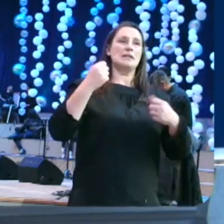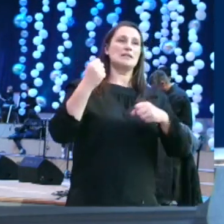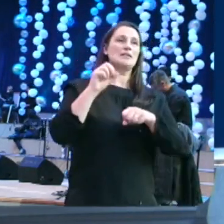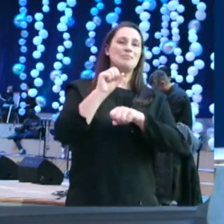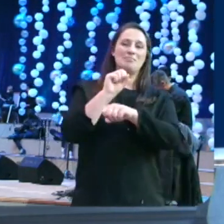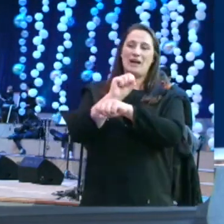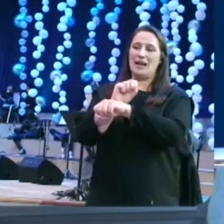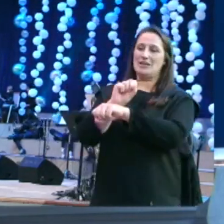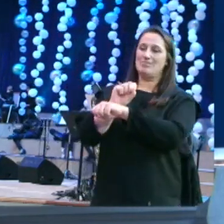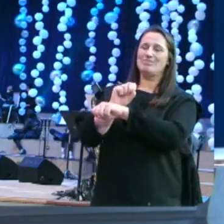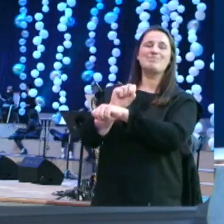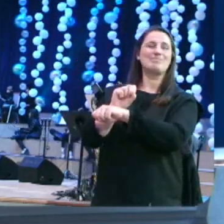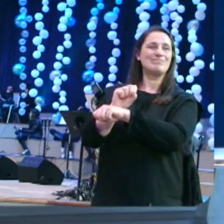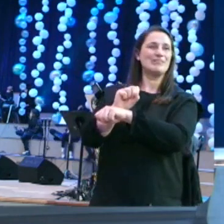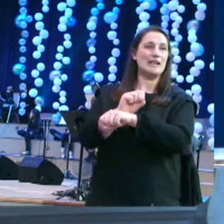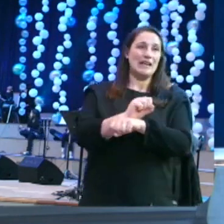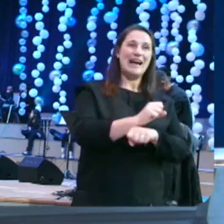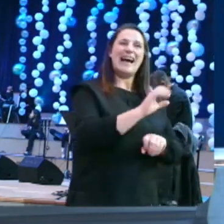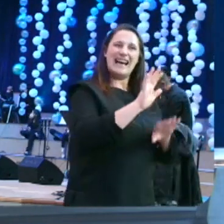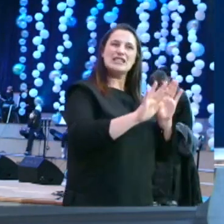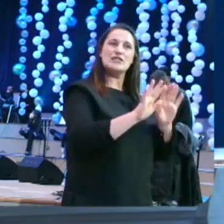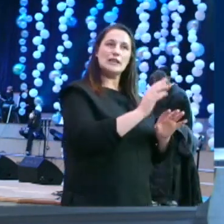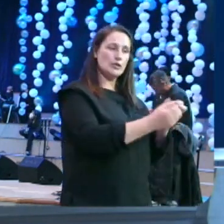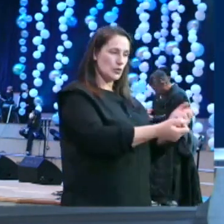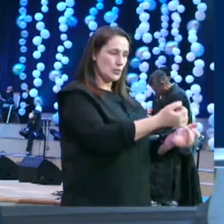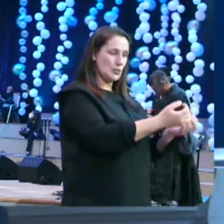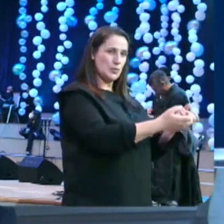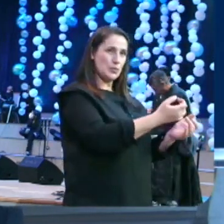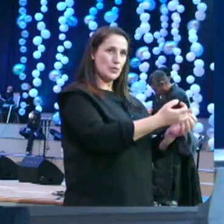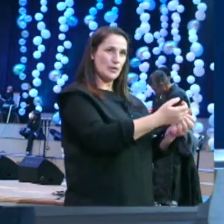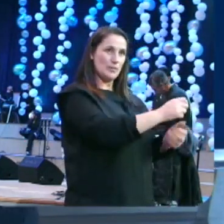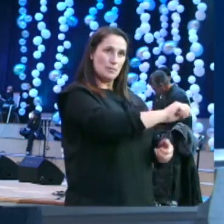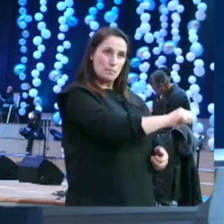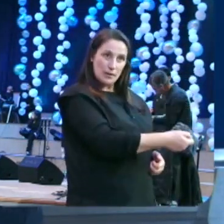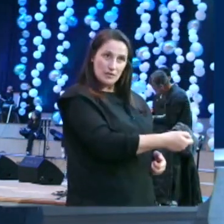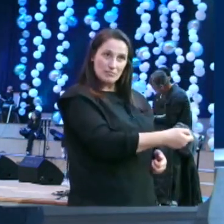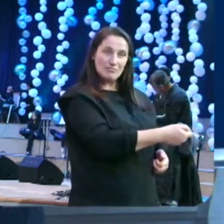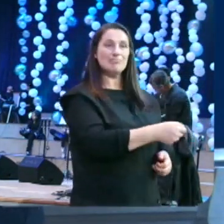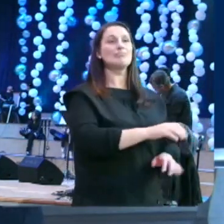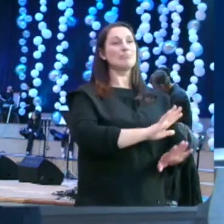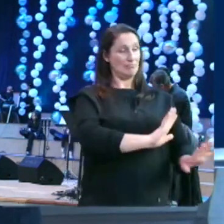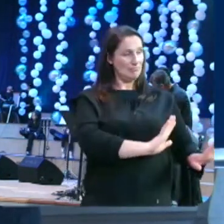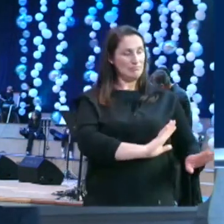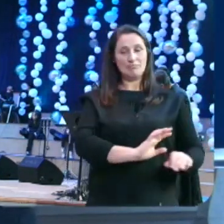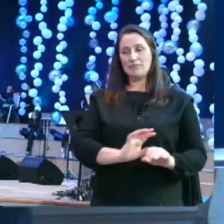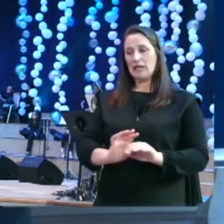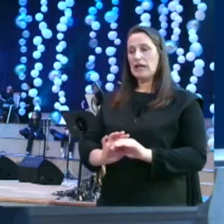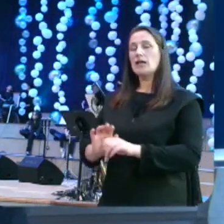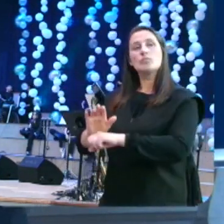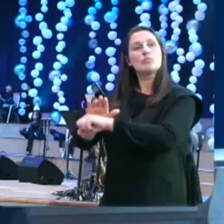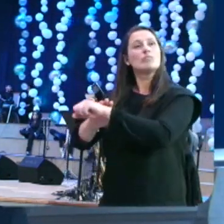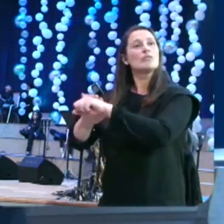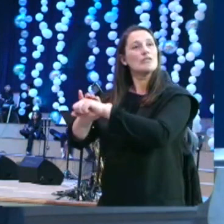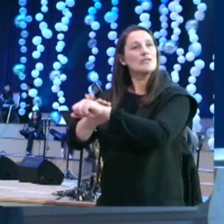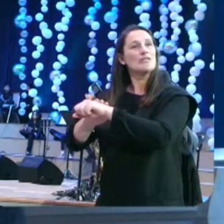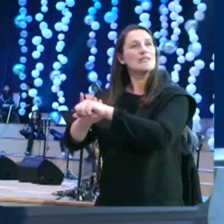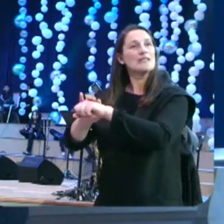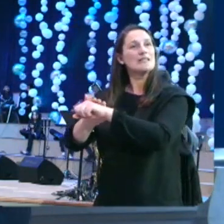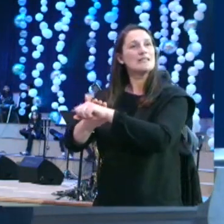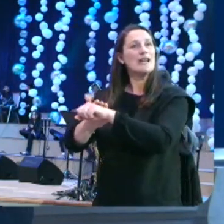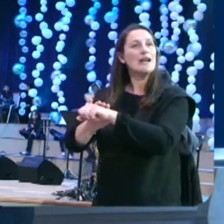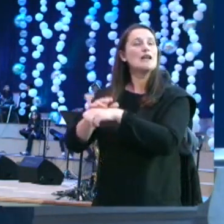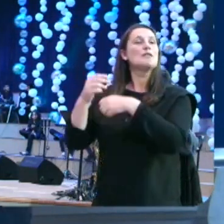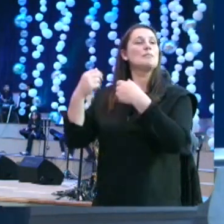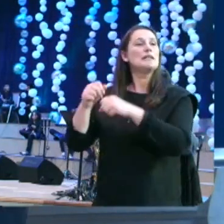pouquinho, desligue o fogão, ou sei lá o que, porque precisa do